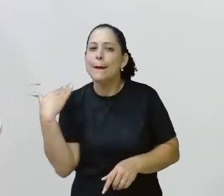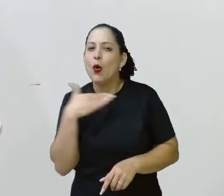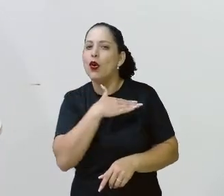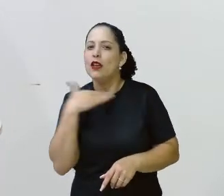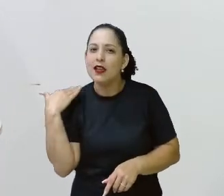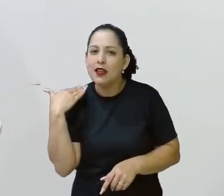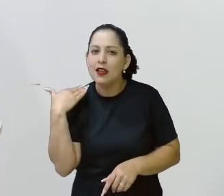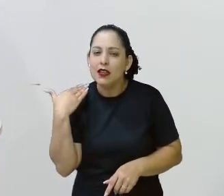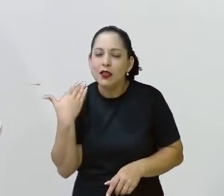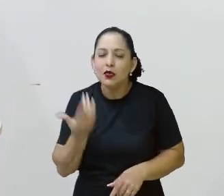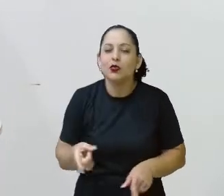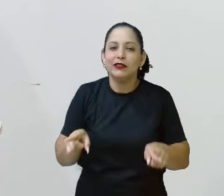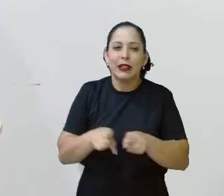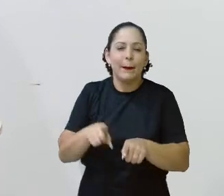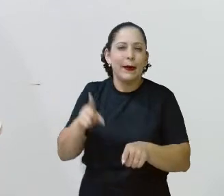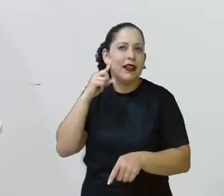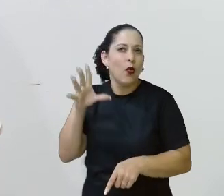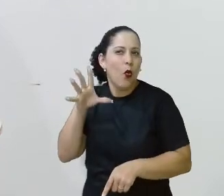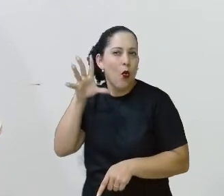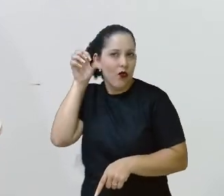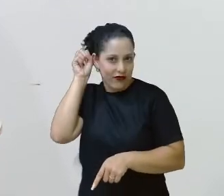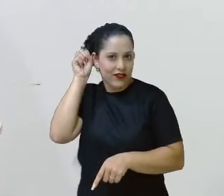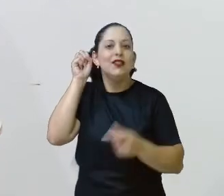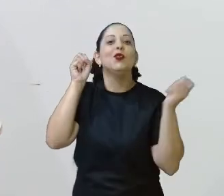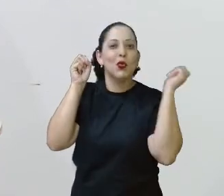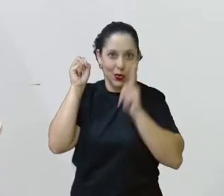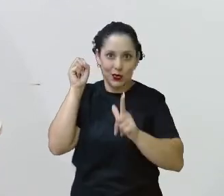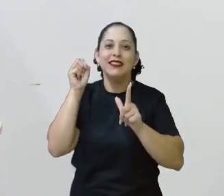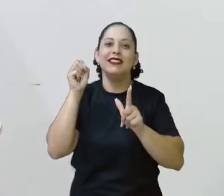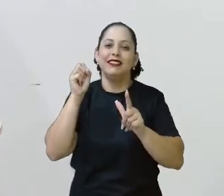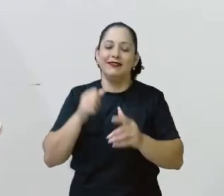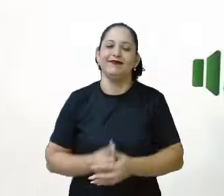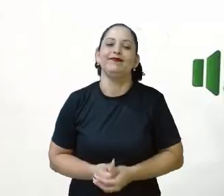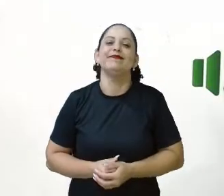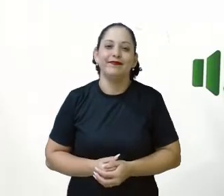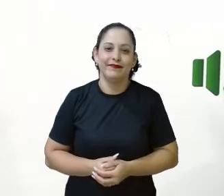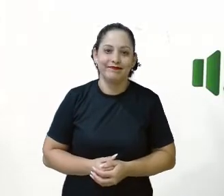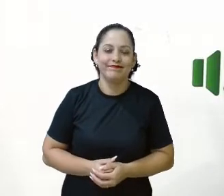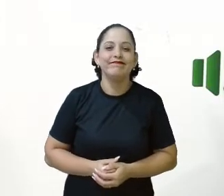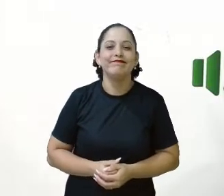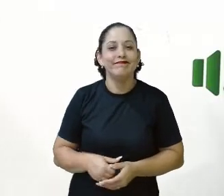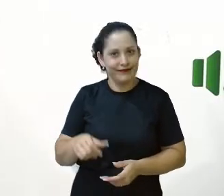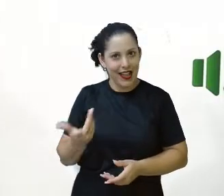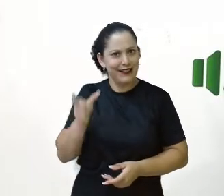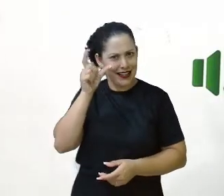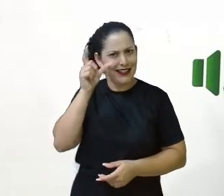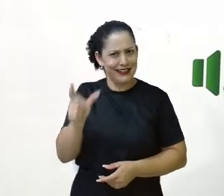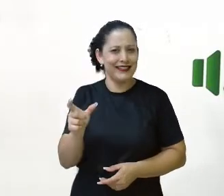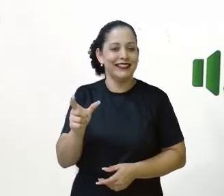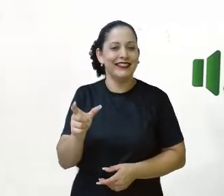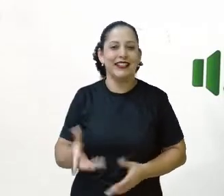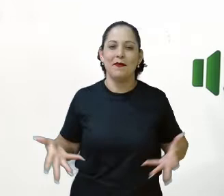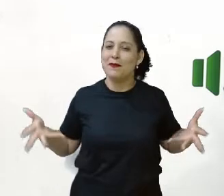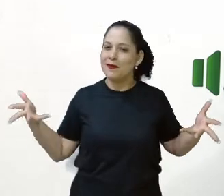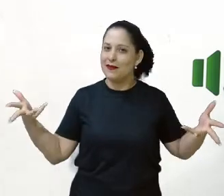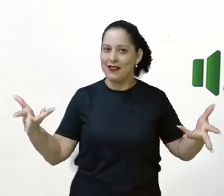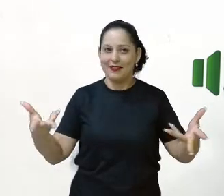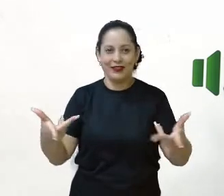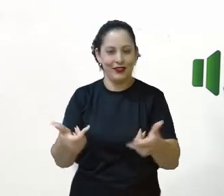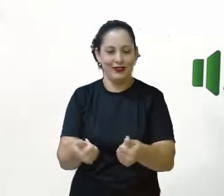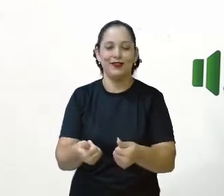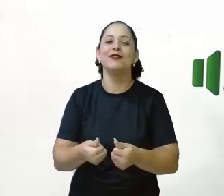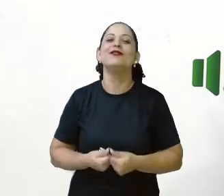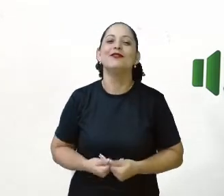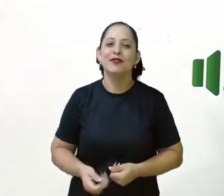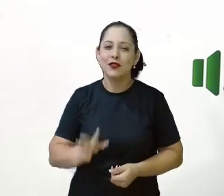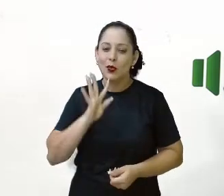último sentido, é a questão da audição. Que interessante, né, Bel? Que impressionante isso. É incrível, é fantástico, né? É